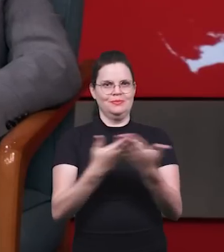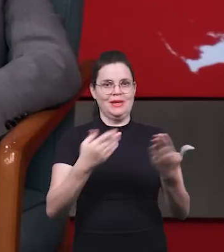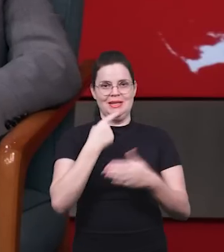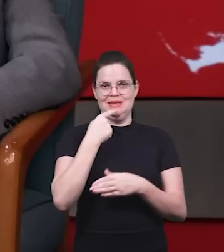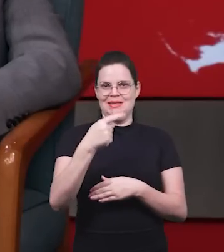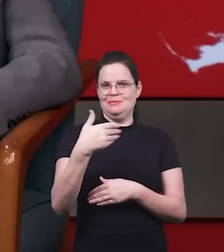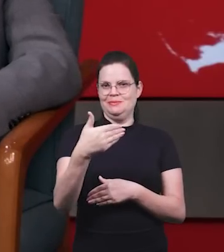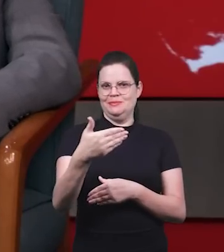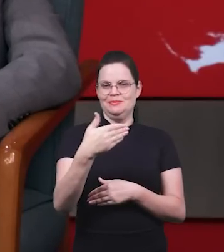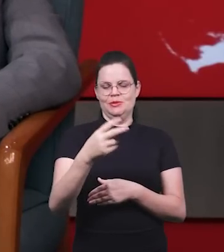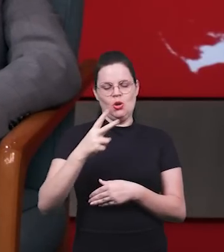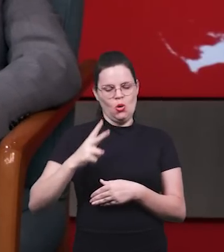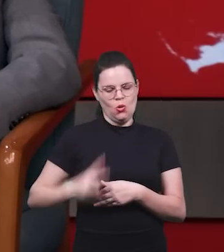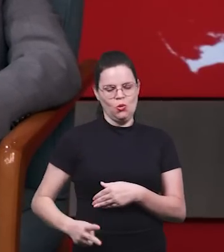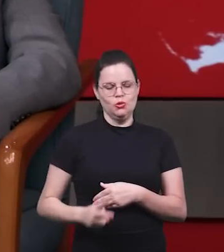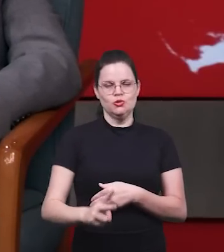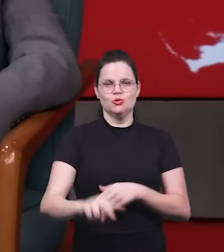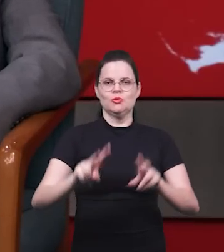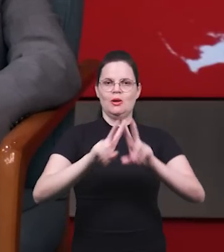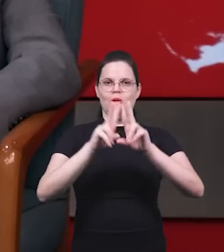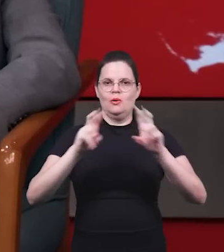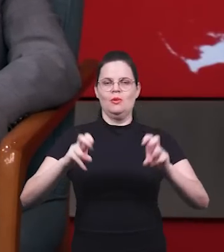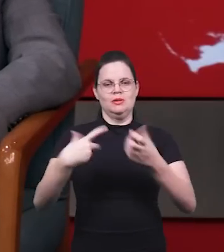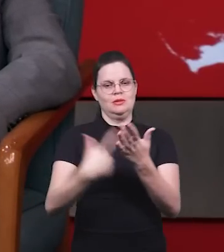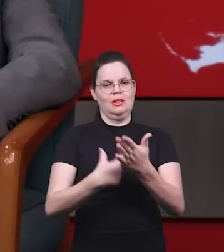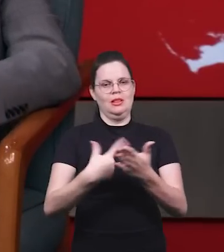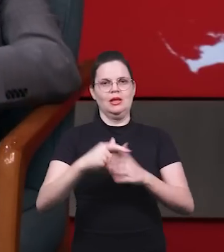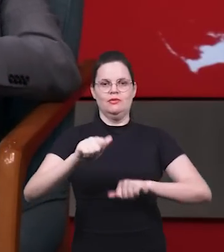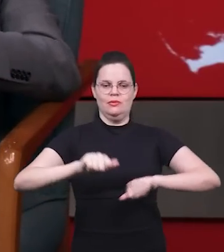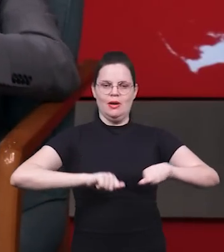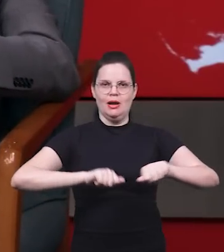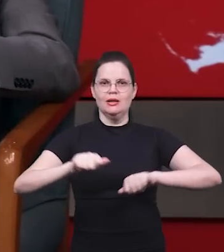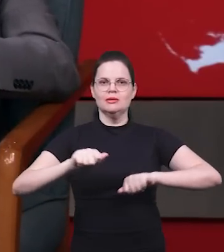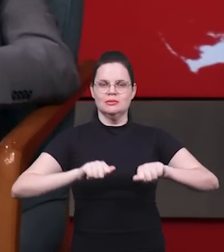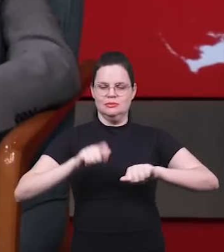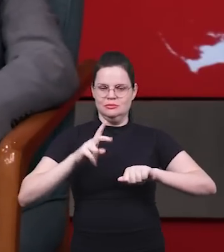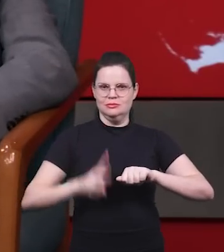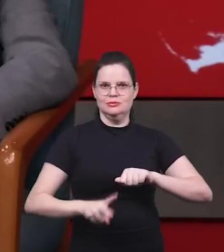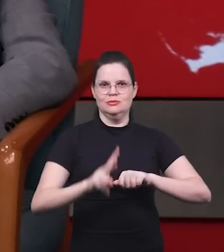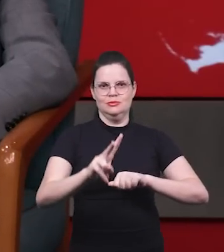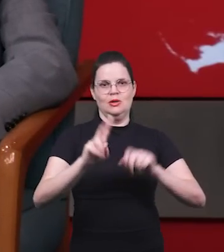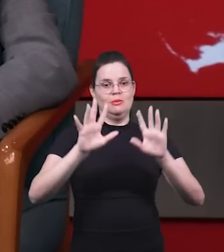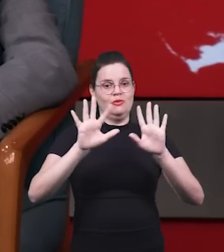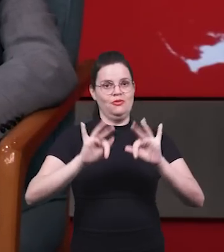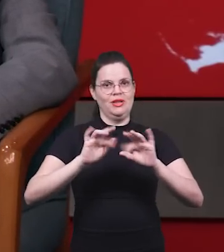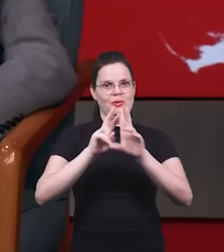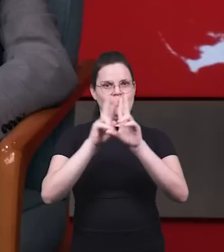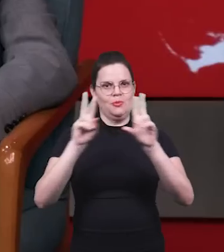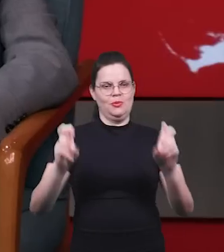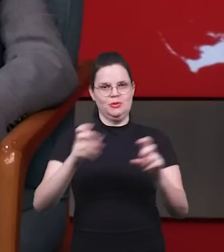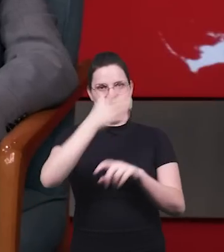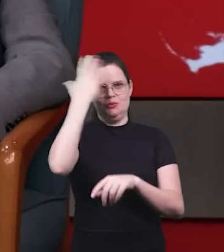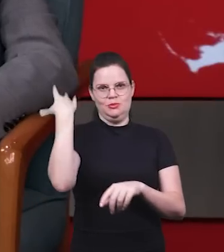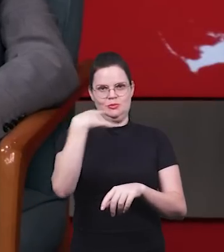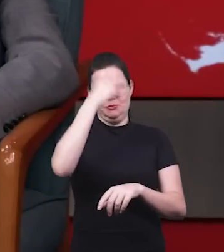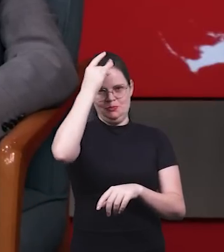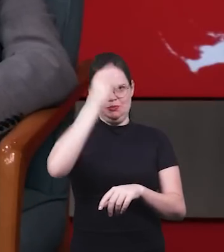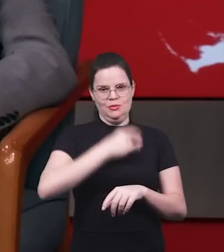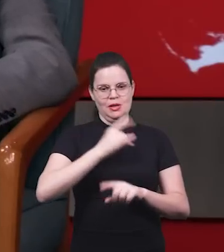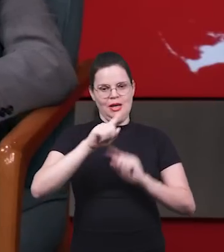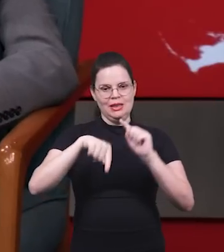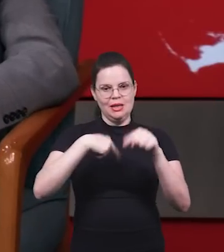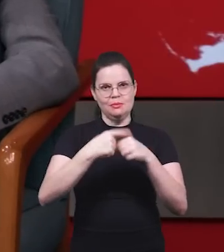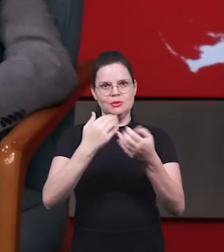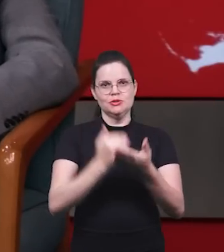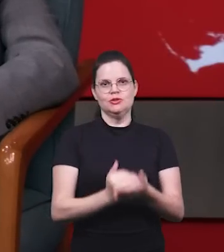Senhor. Semana que vem nós vamos continuar novamente abordando, ainda concluindo esse assunto, e entrando nos assuntos,